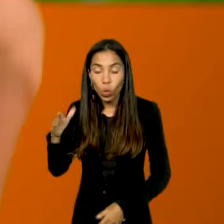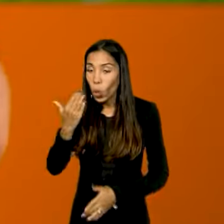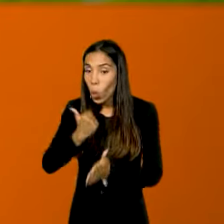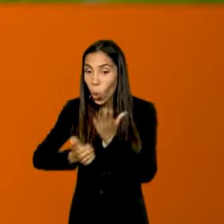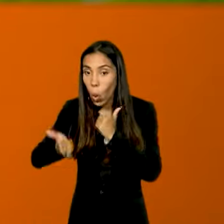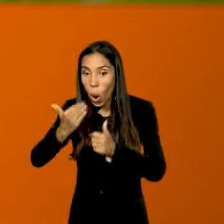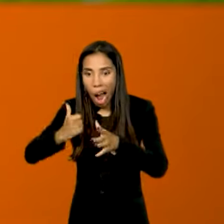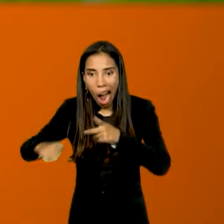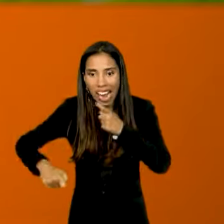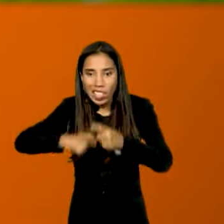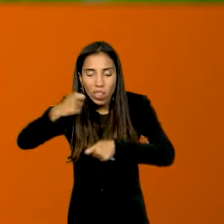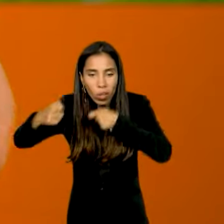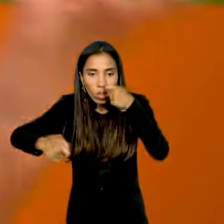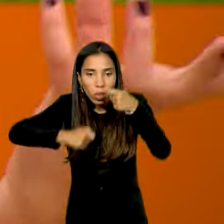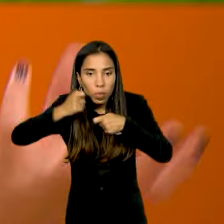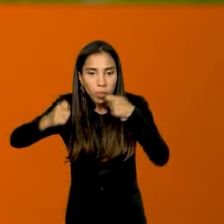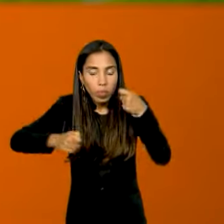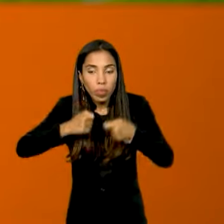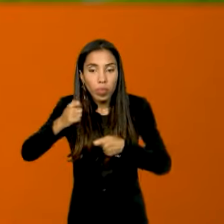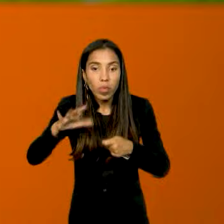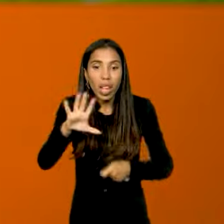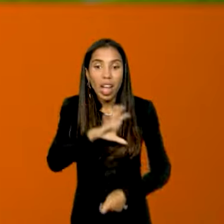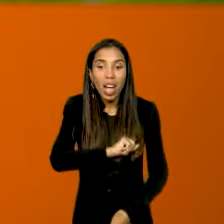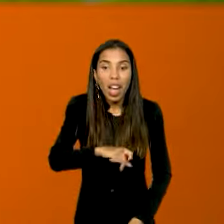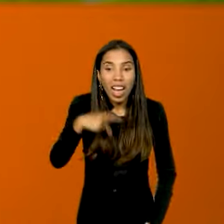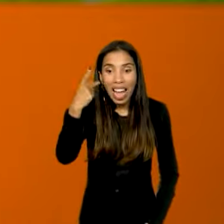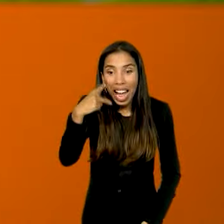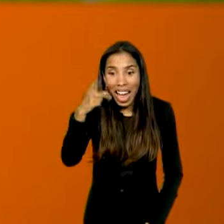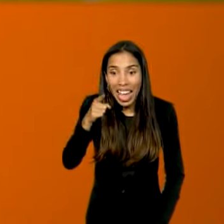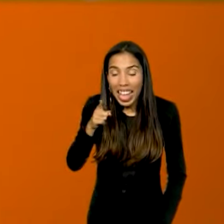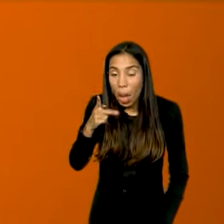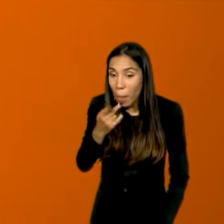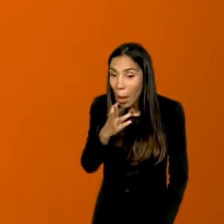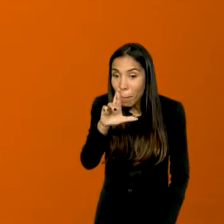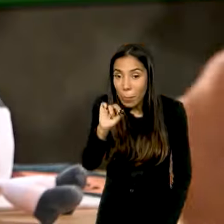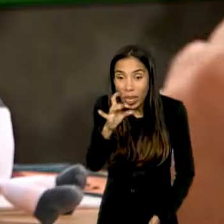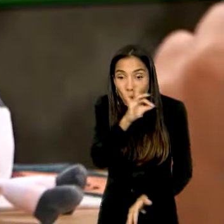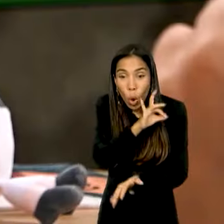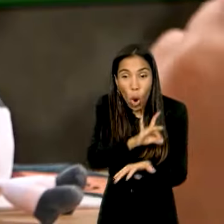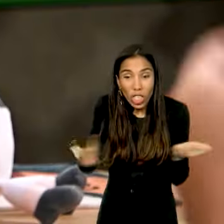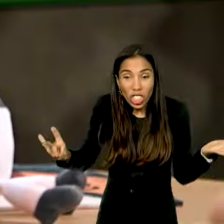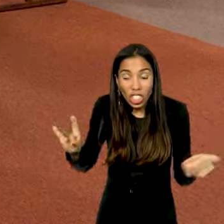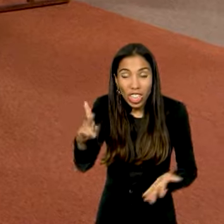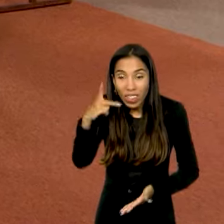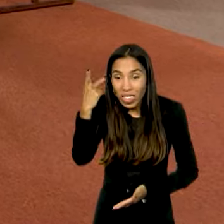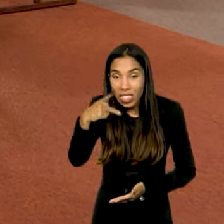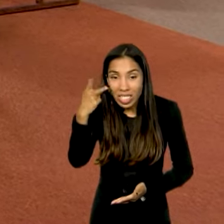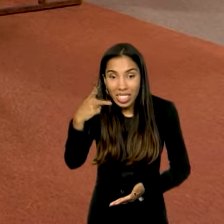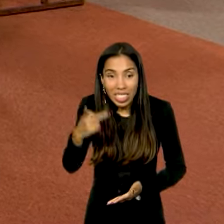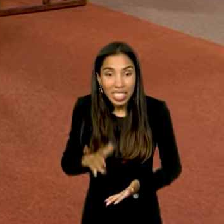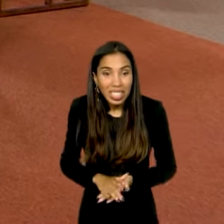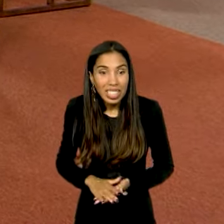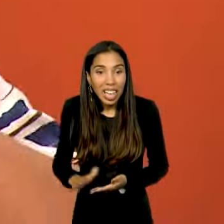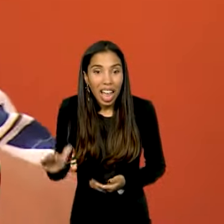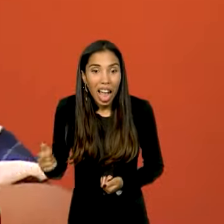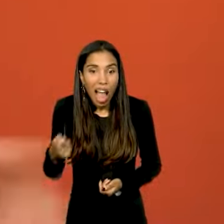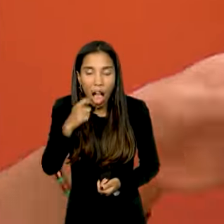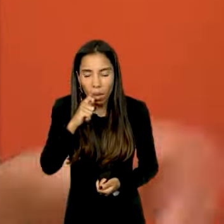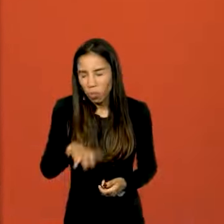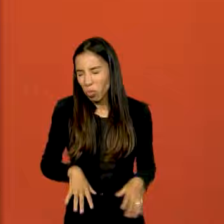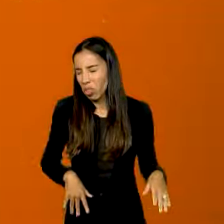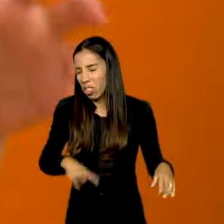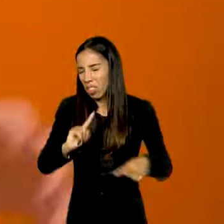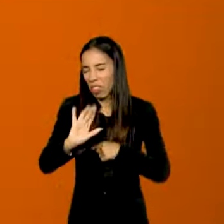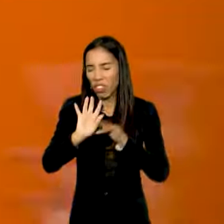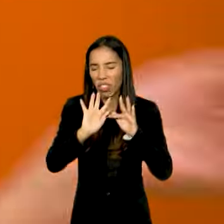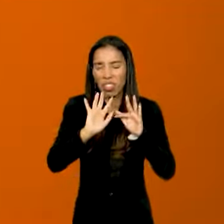o faminto, e ele amava tomate. E o Pedro não gostava. Odiava tomate. Tomatinho cereja. E as crianças aí eu comia na cena e no final... A